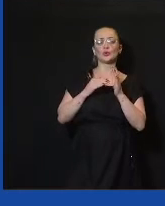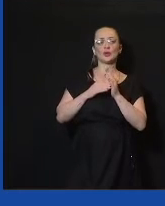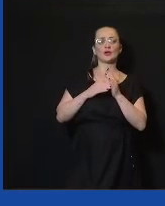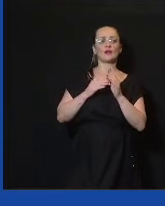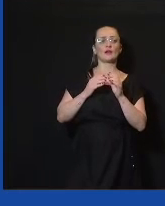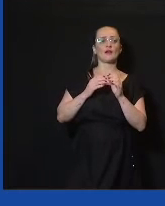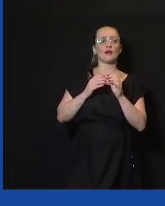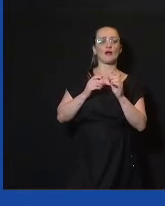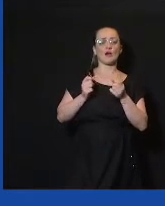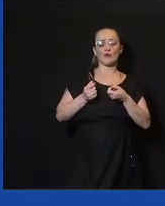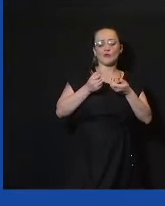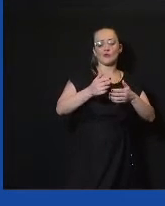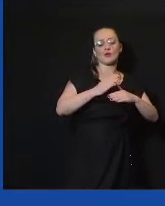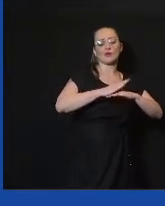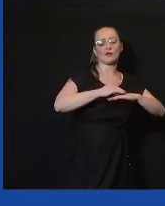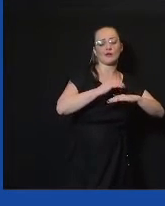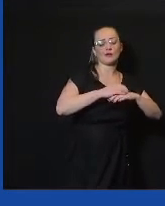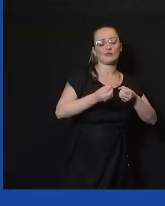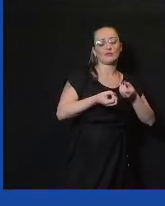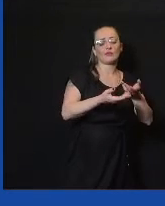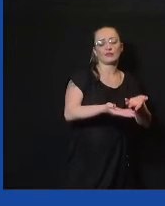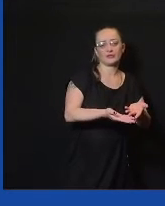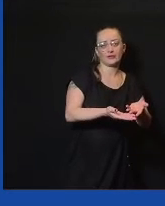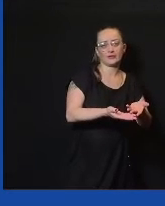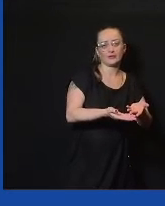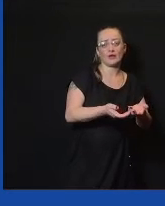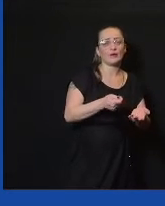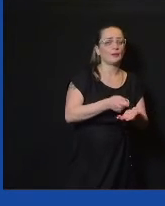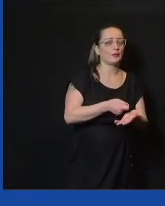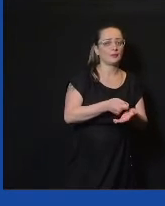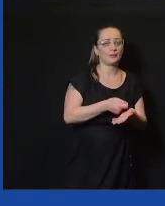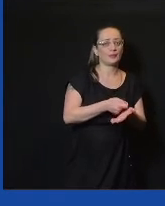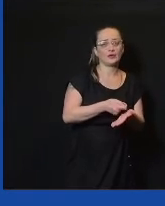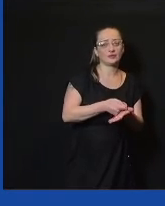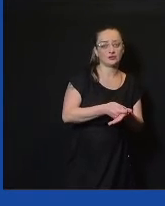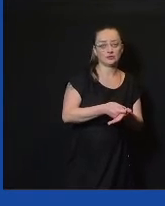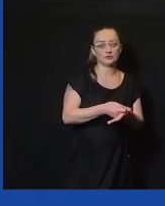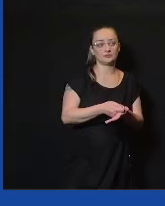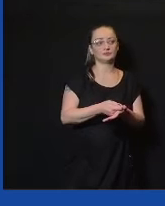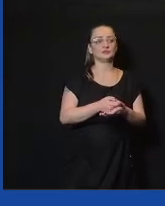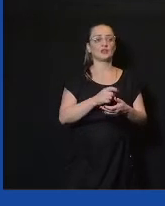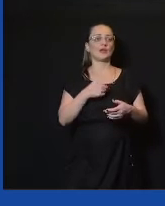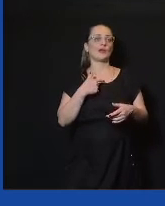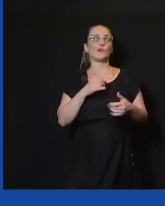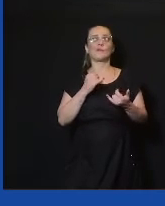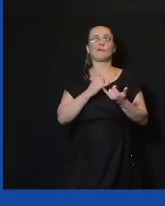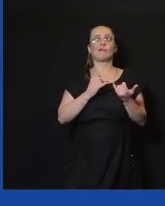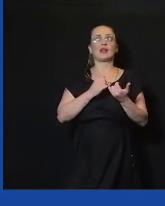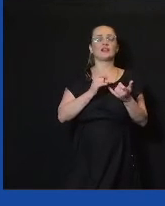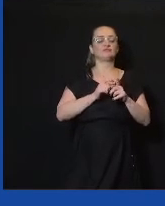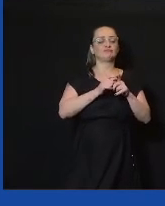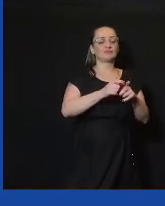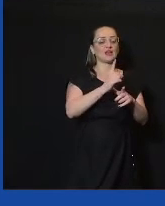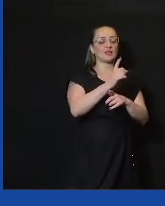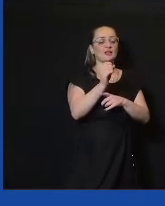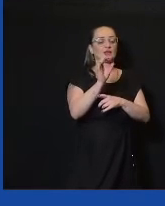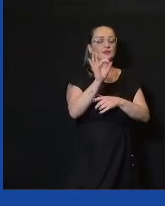filantropia, a doação e quase como uma obrigação, um dízimo social necessário a ser